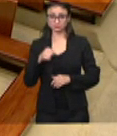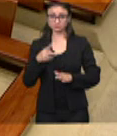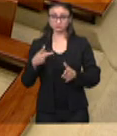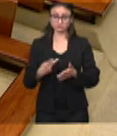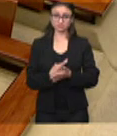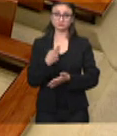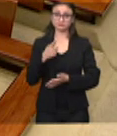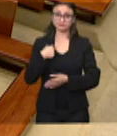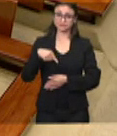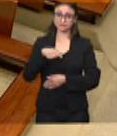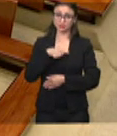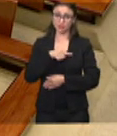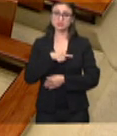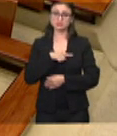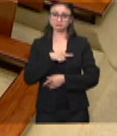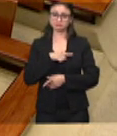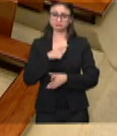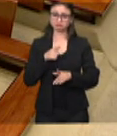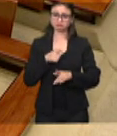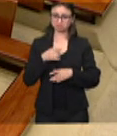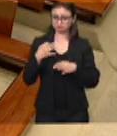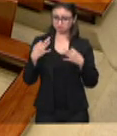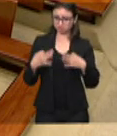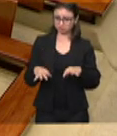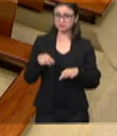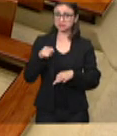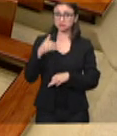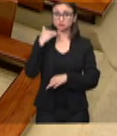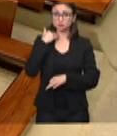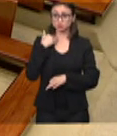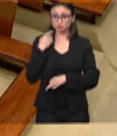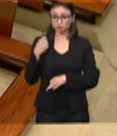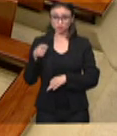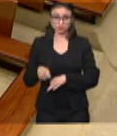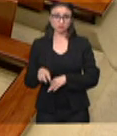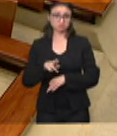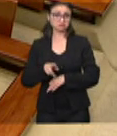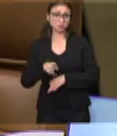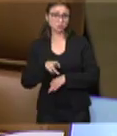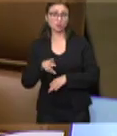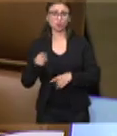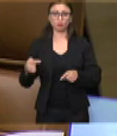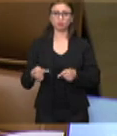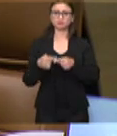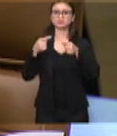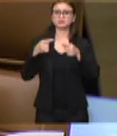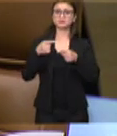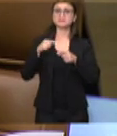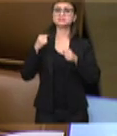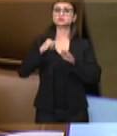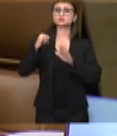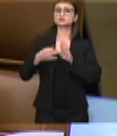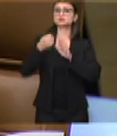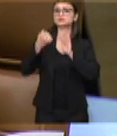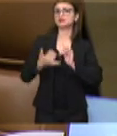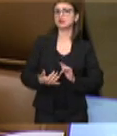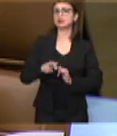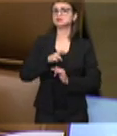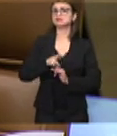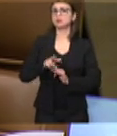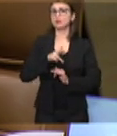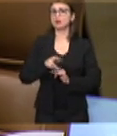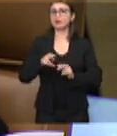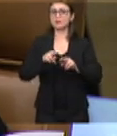ocasião, nós estabelecemos que, quando o juiz não aplicar o precedente, ele tem de justificar que não é relativo